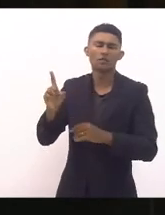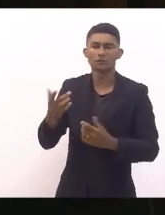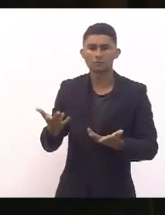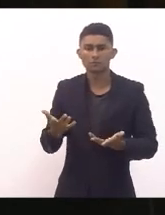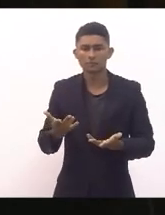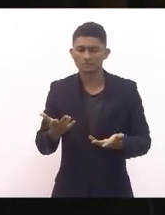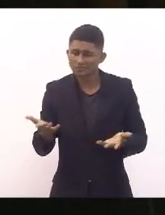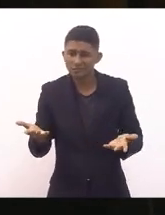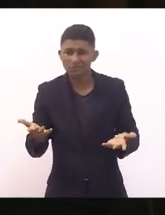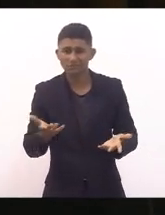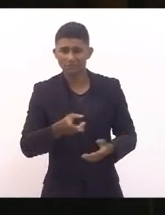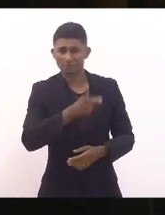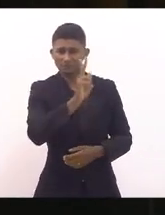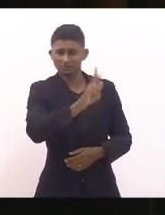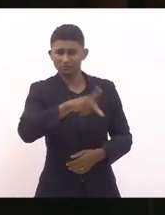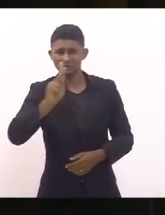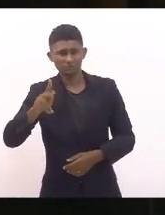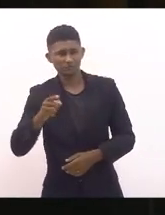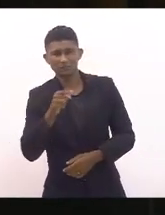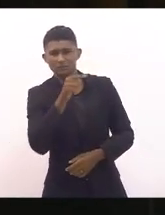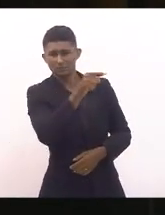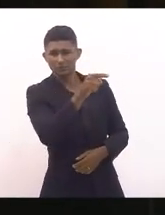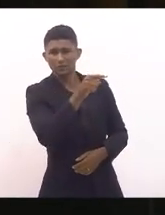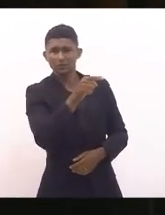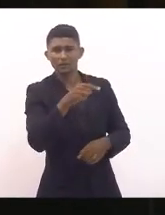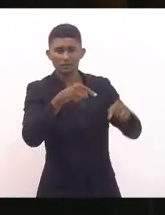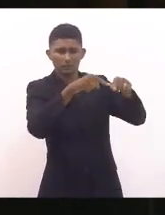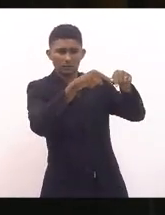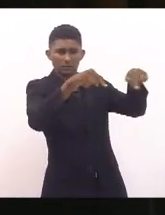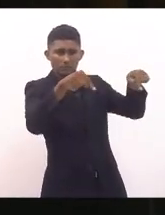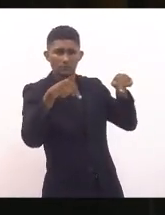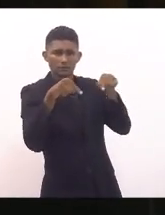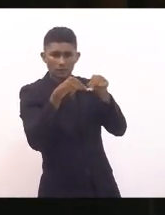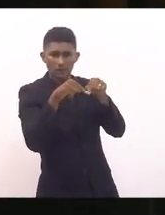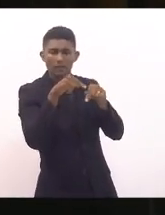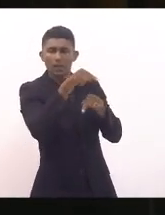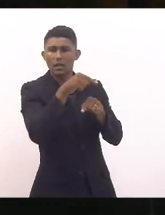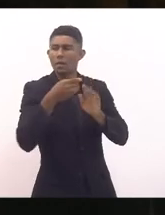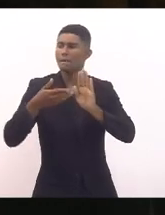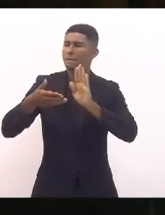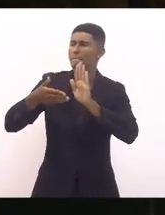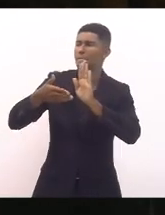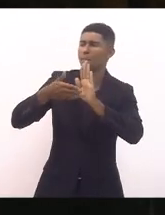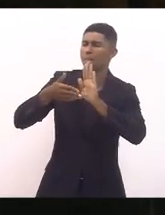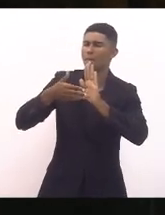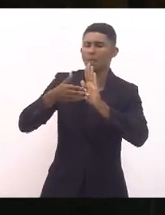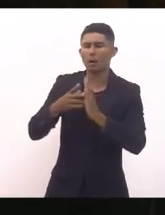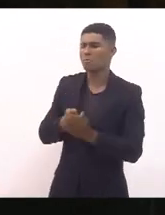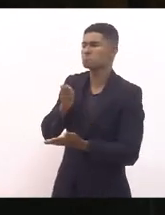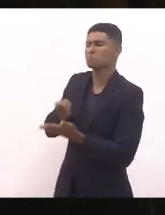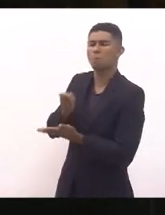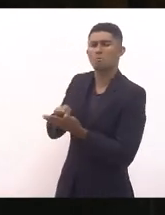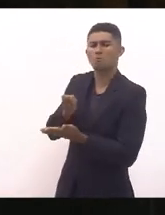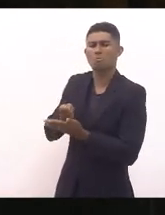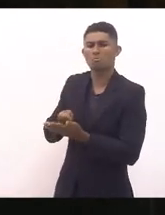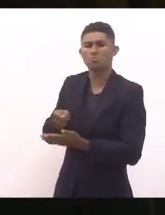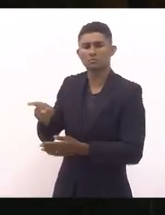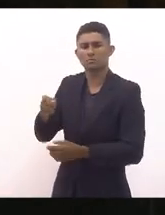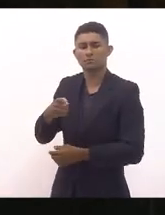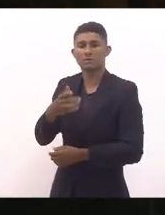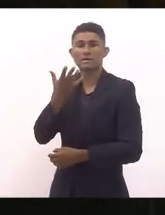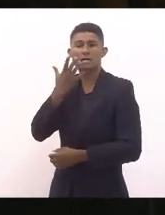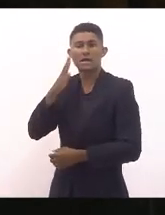Amorim, um professor que está ali no âmbito de sala de aula, propondo, intimidando, forçando que uma criança